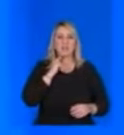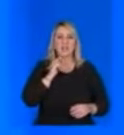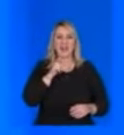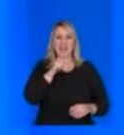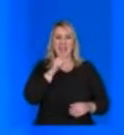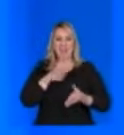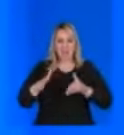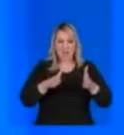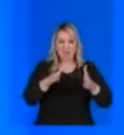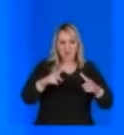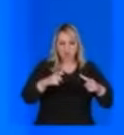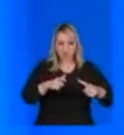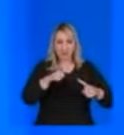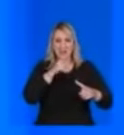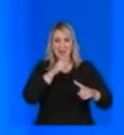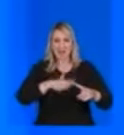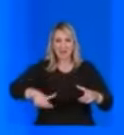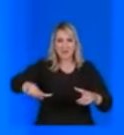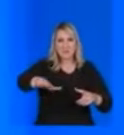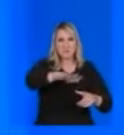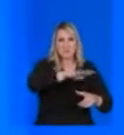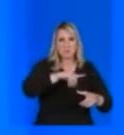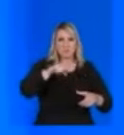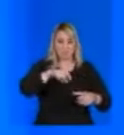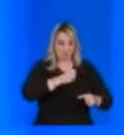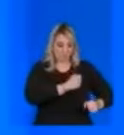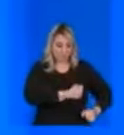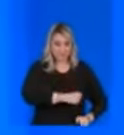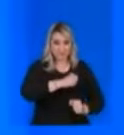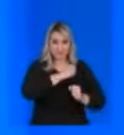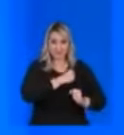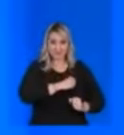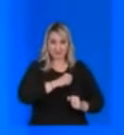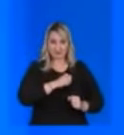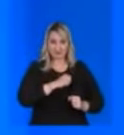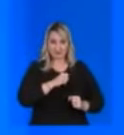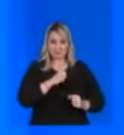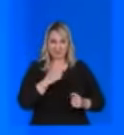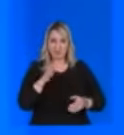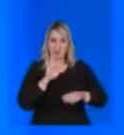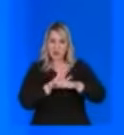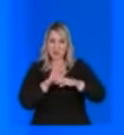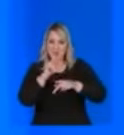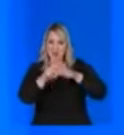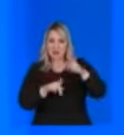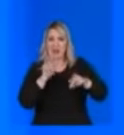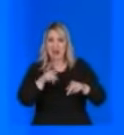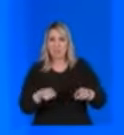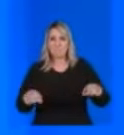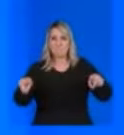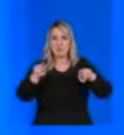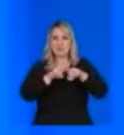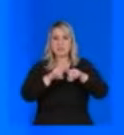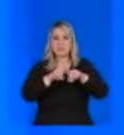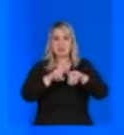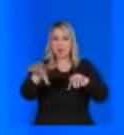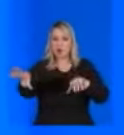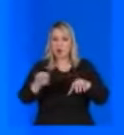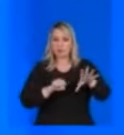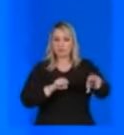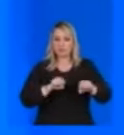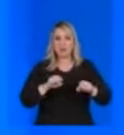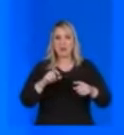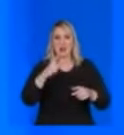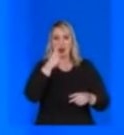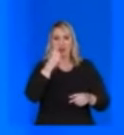rios e nos nossos Lagos o garida con lurbe que serve tão bem a nossa população Será um grande parceiro no aumento da coleta seletiva